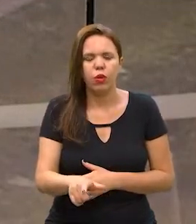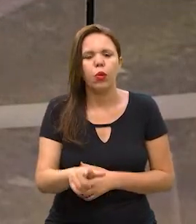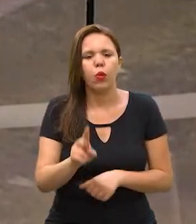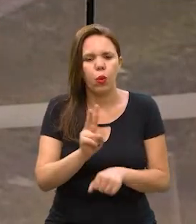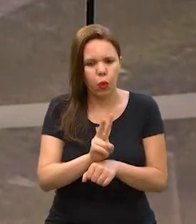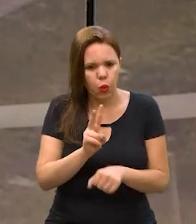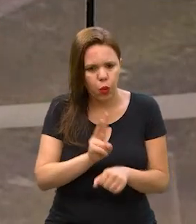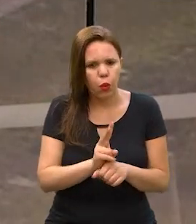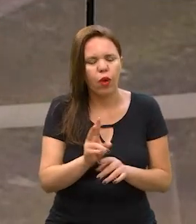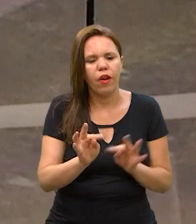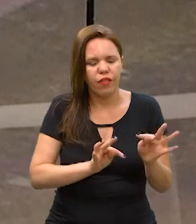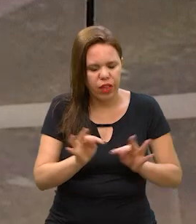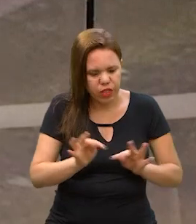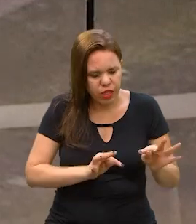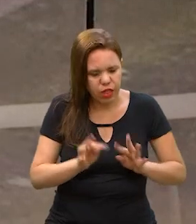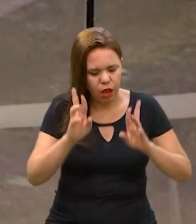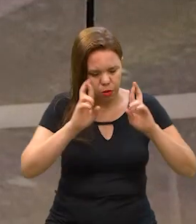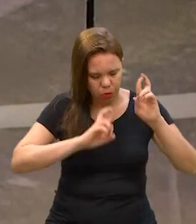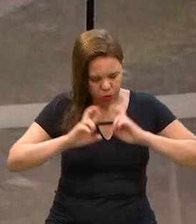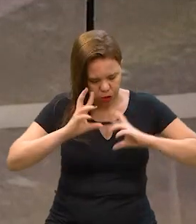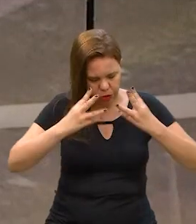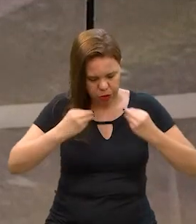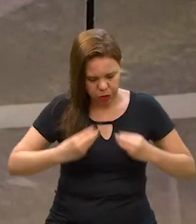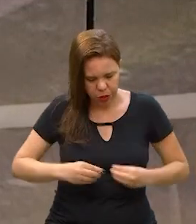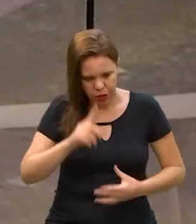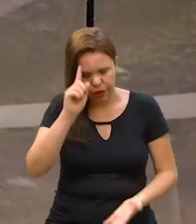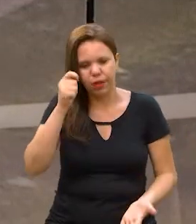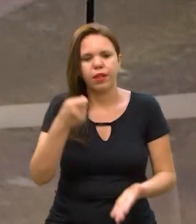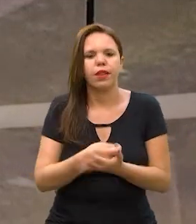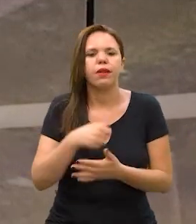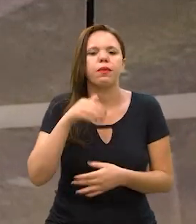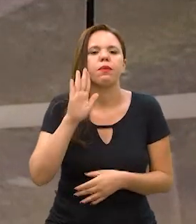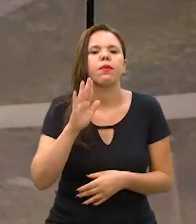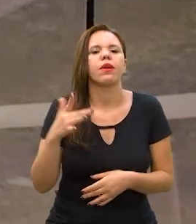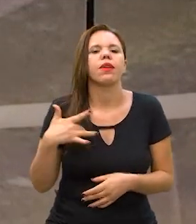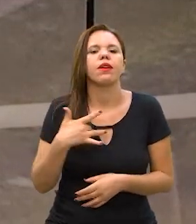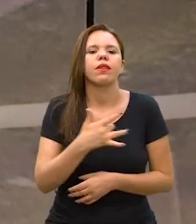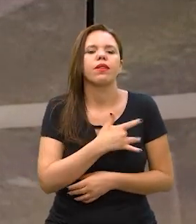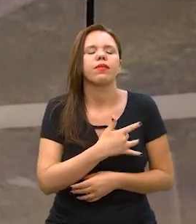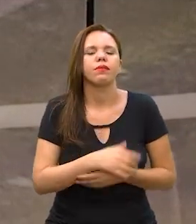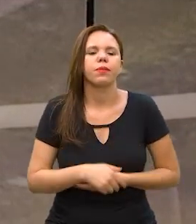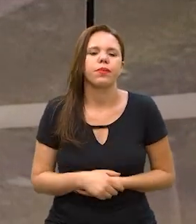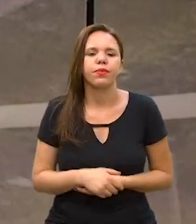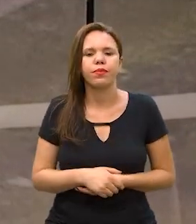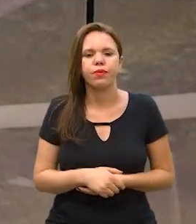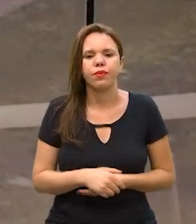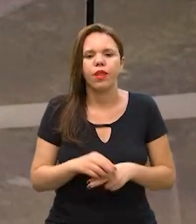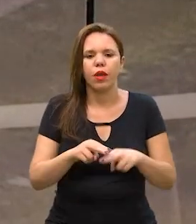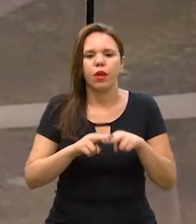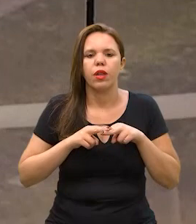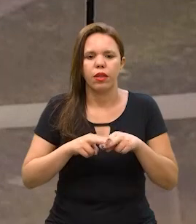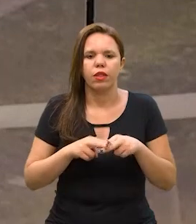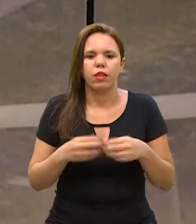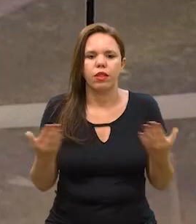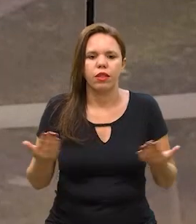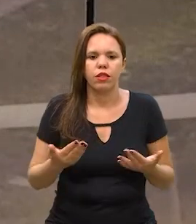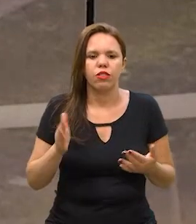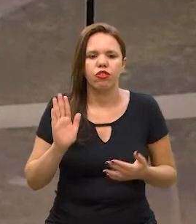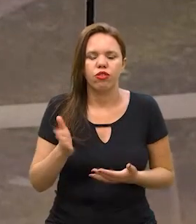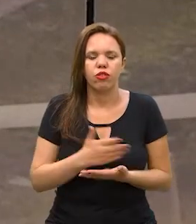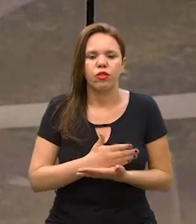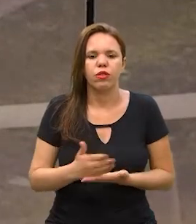preventiva, faz os exames, você vai garantir muito mais saúde. E é por isso que a gente